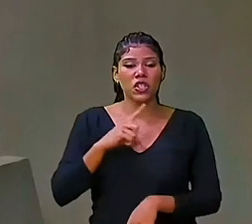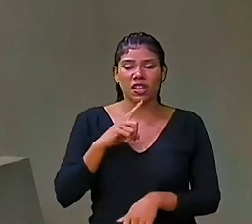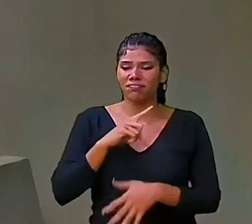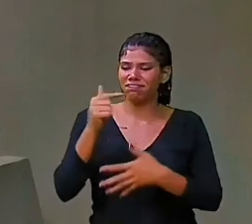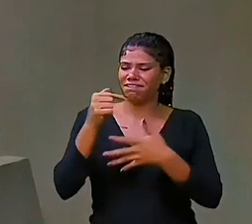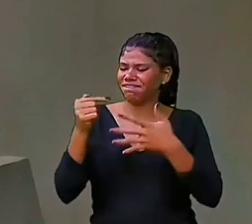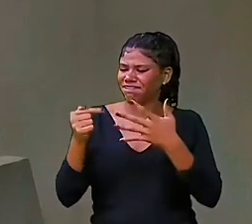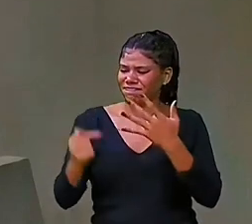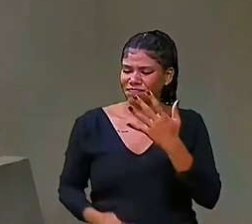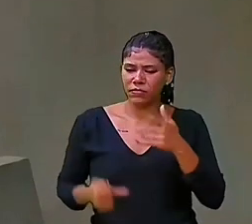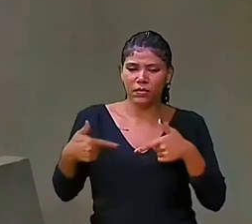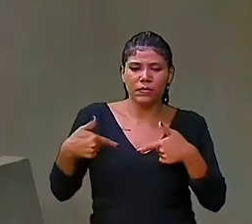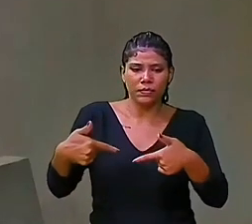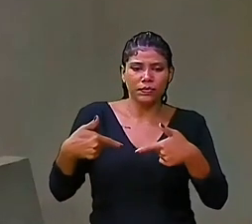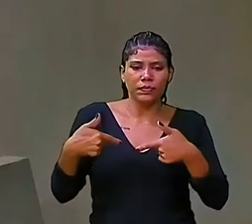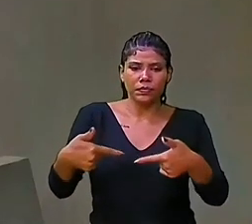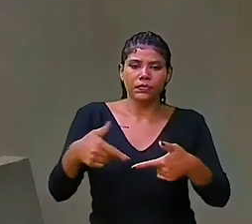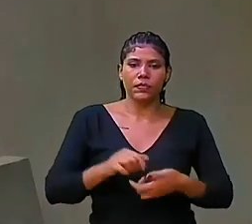e bandeiras.